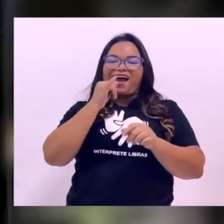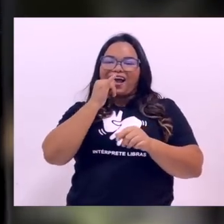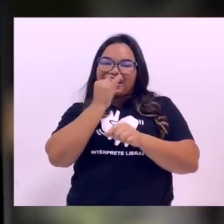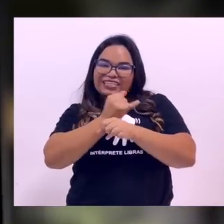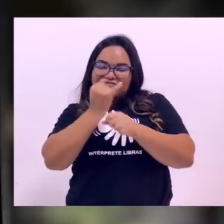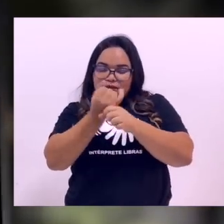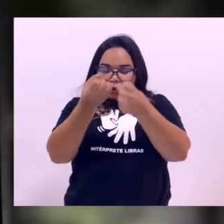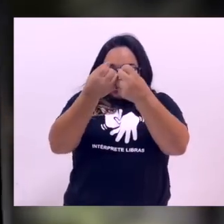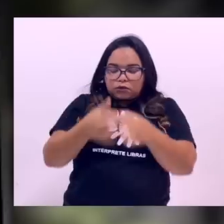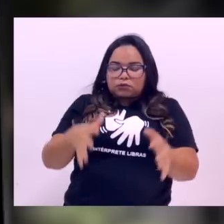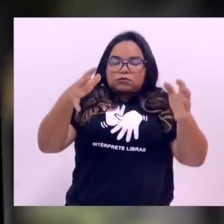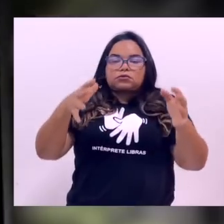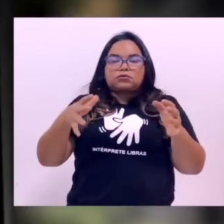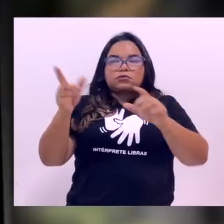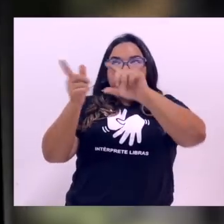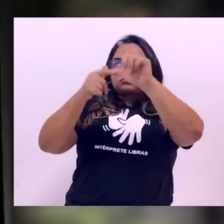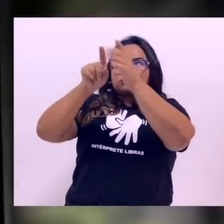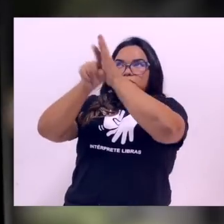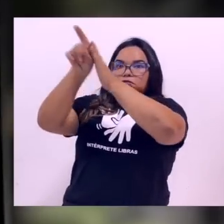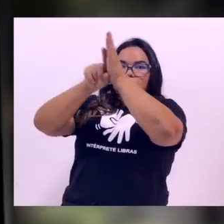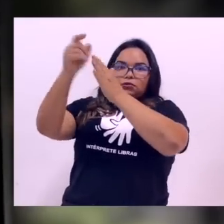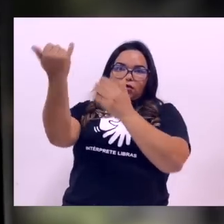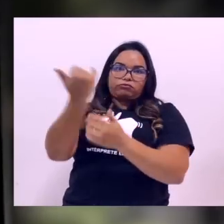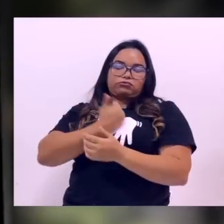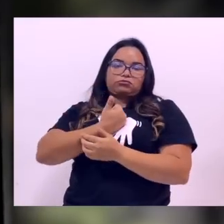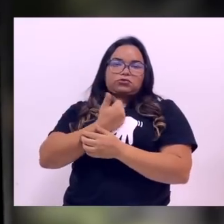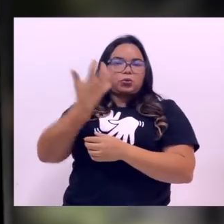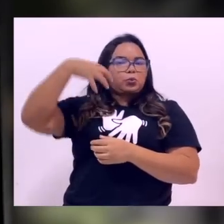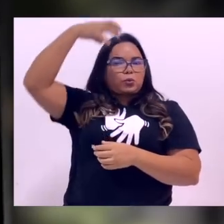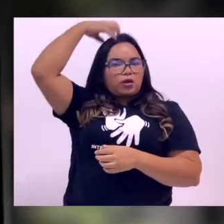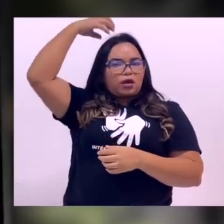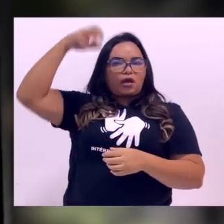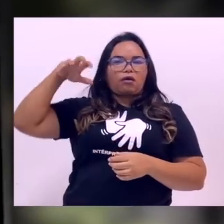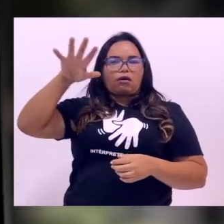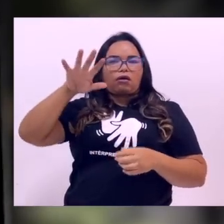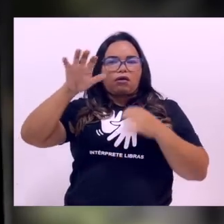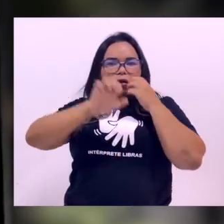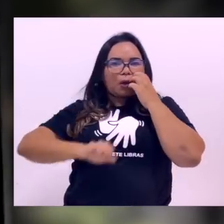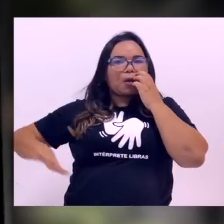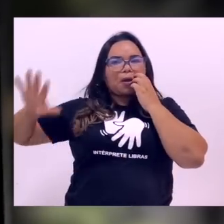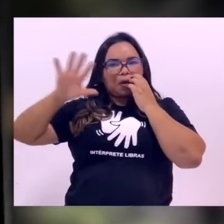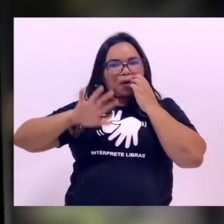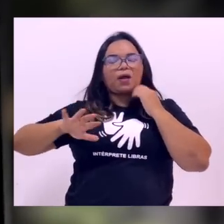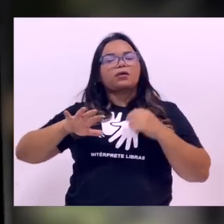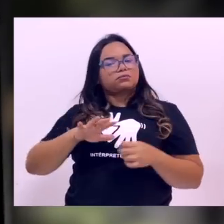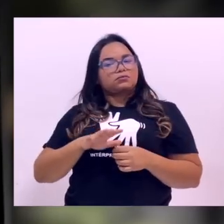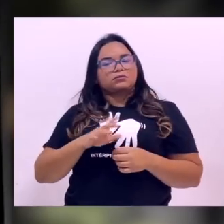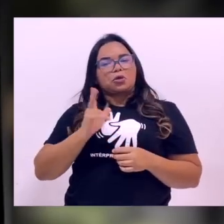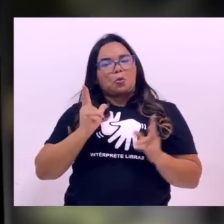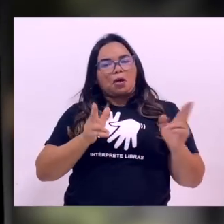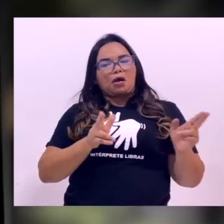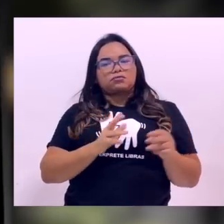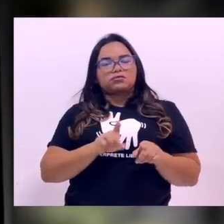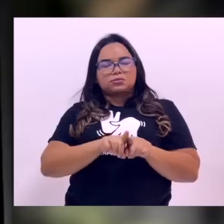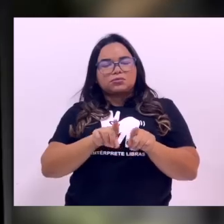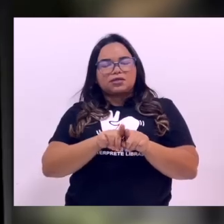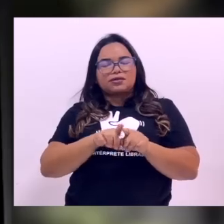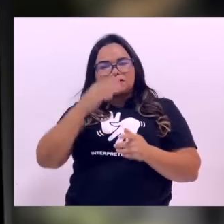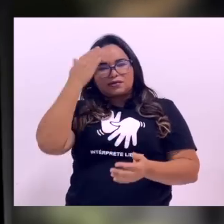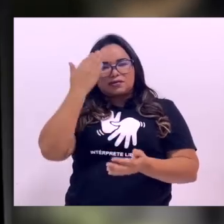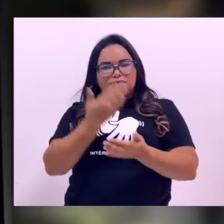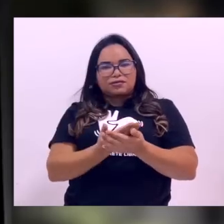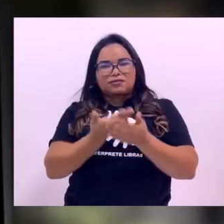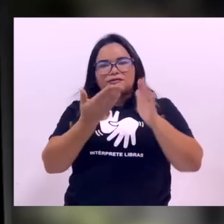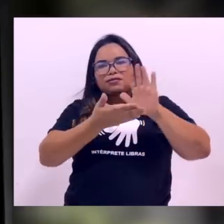os astrólogos lhe digam o que tem de fazer. E os reis da Europa não são diferentes. Eles são ocultistas